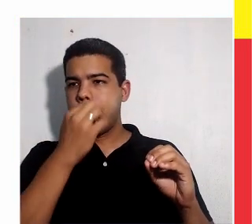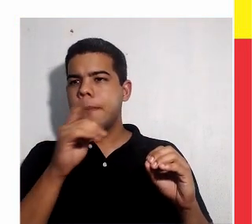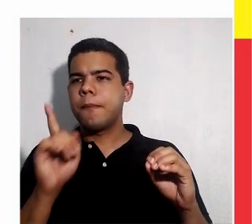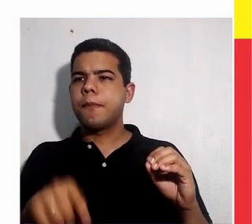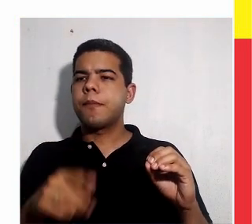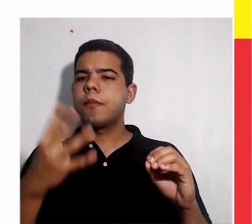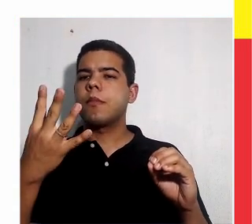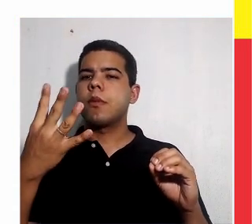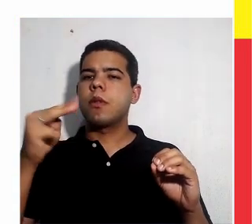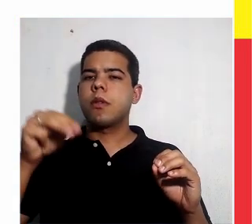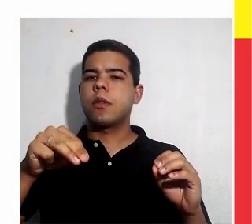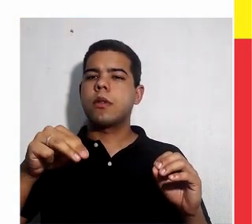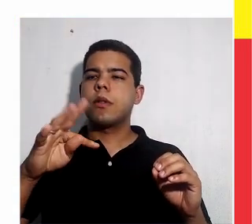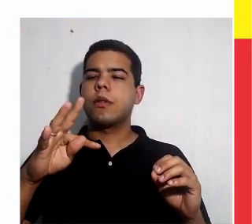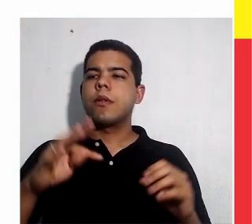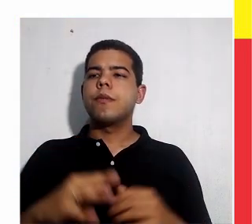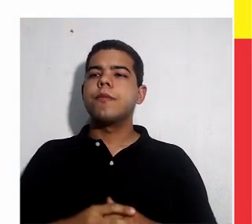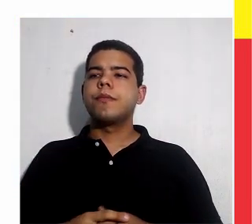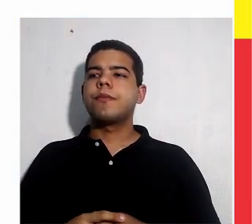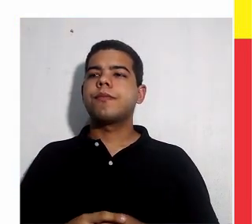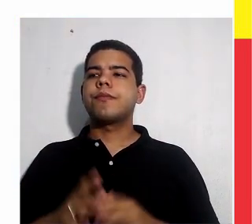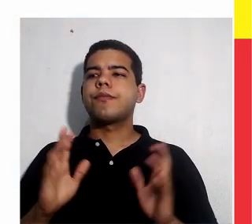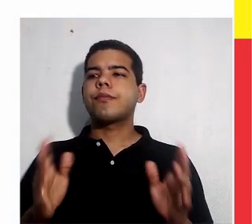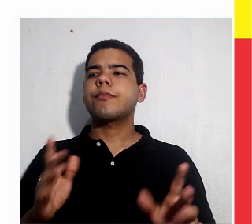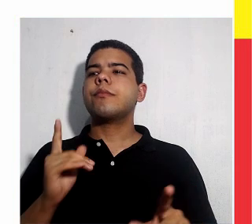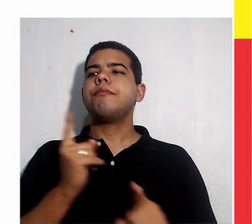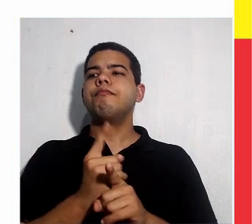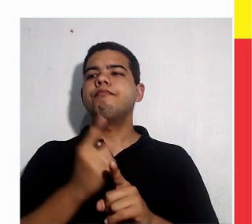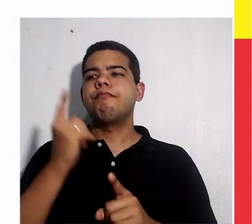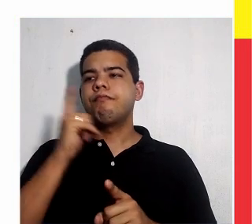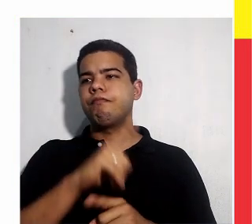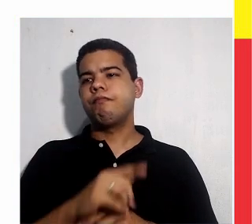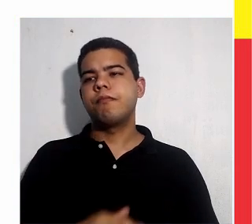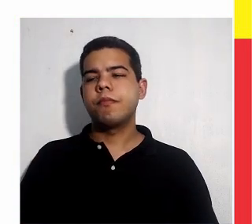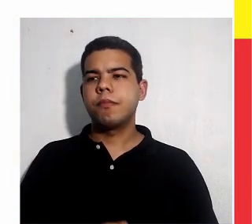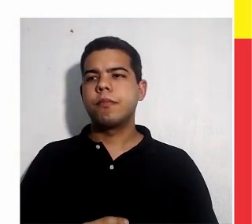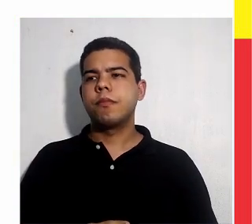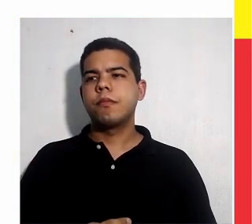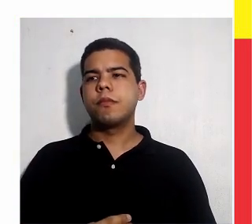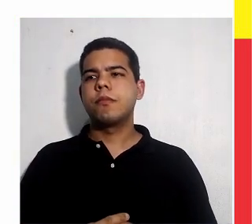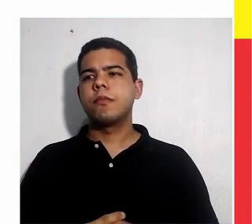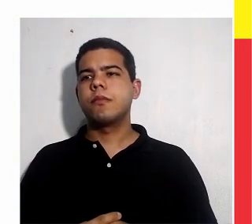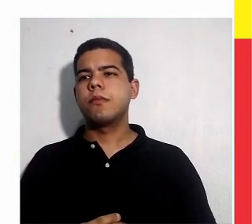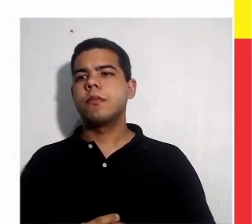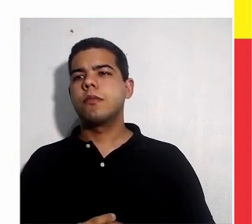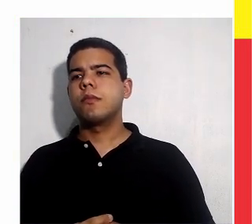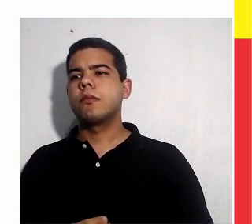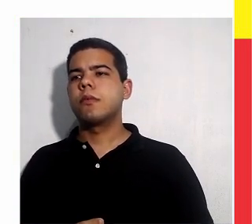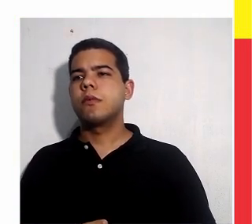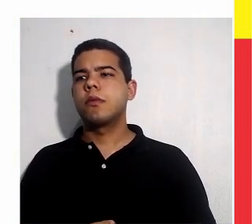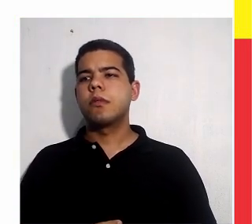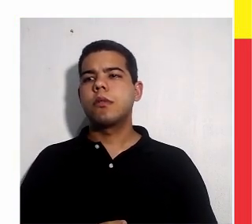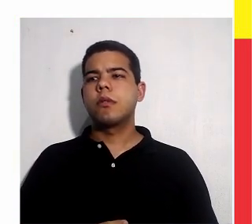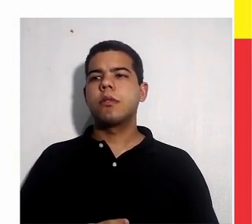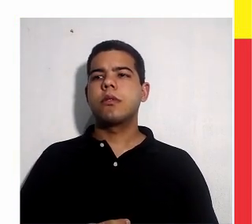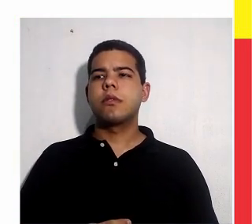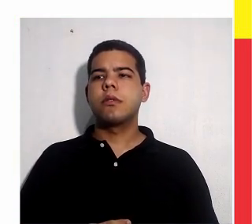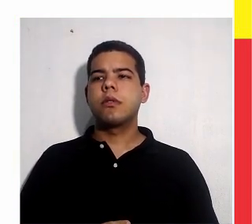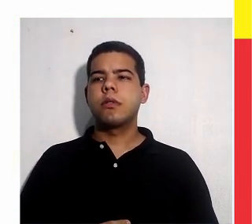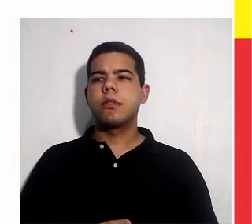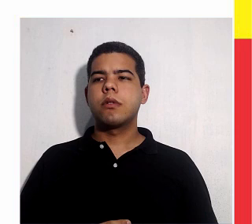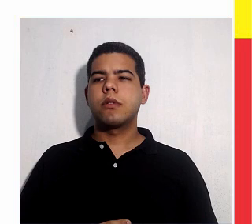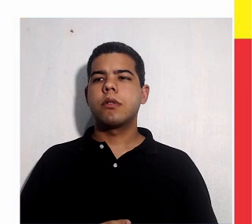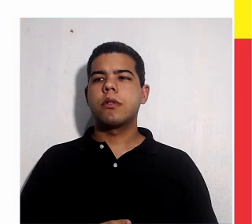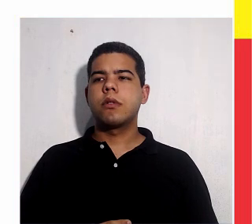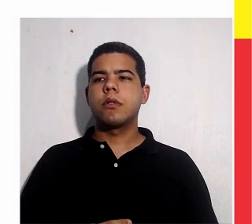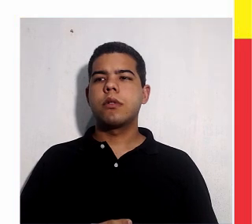chegar em 10 é 4 metros. Então você já conseguiu encontrar ali as medidas do triângulo. Então você pode agora calcular a